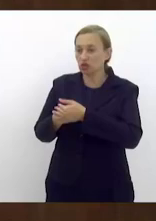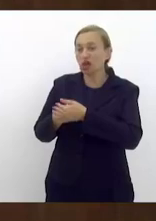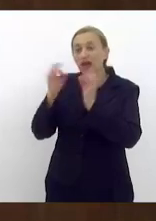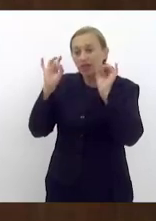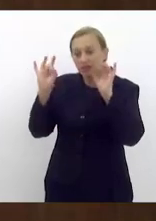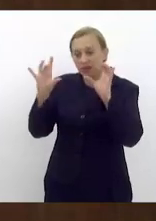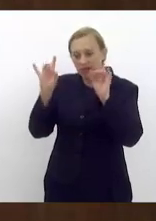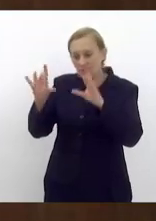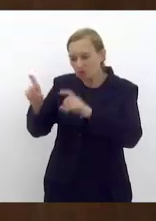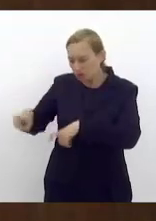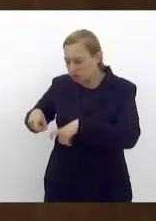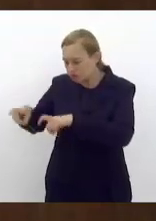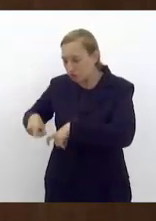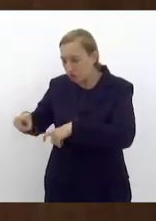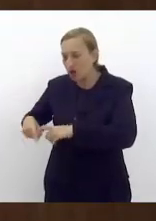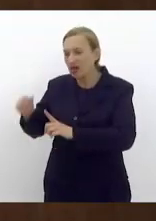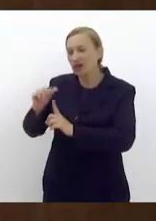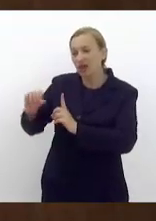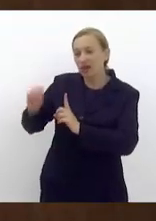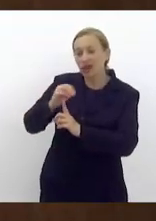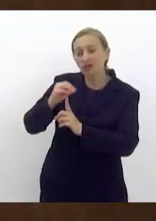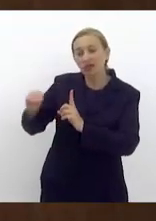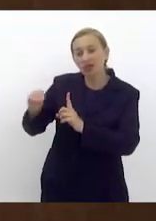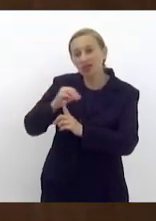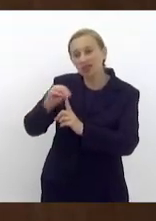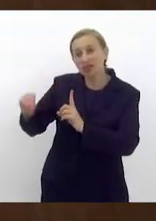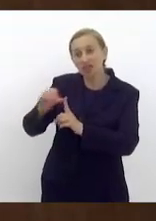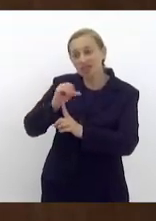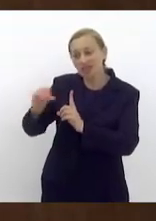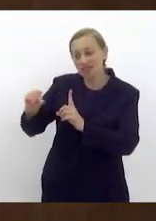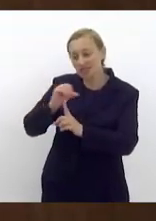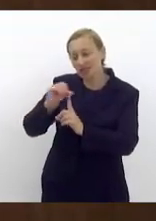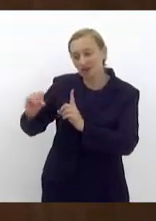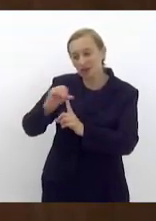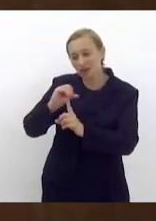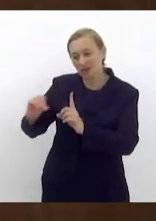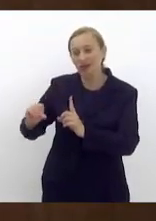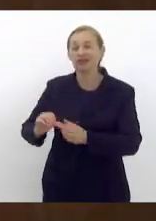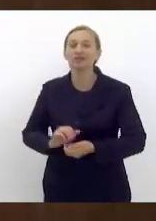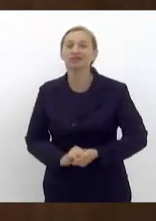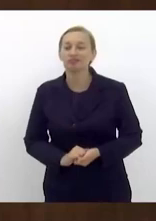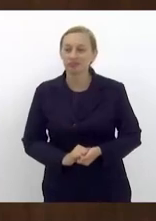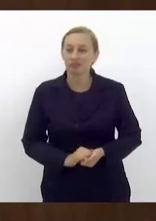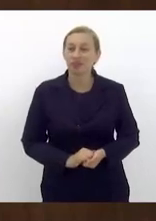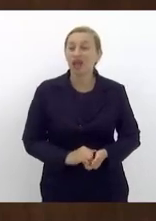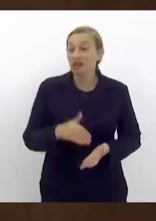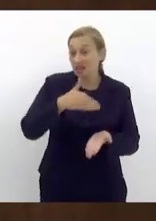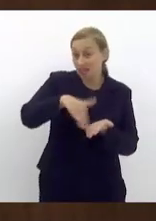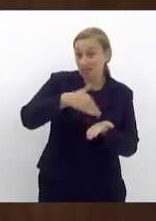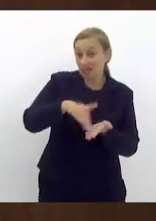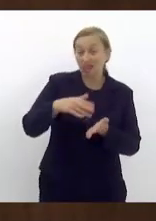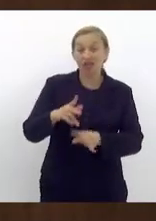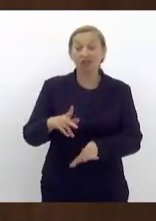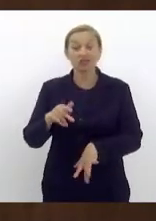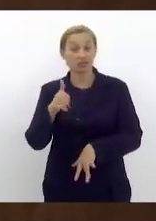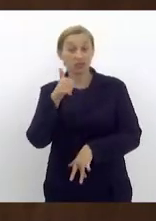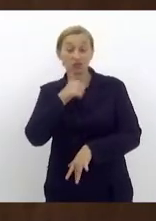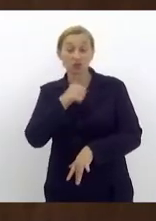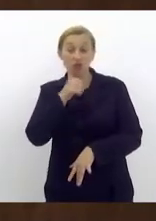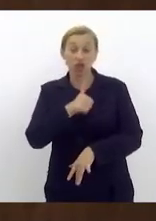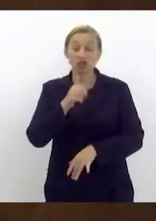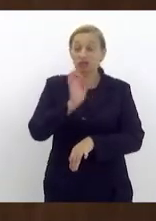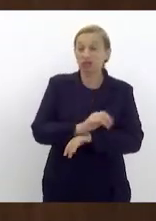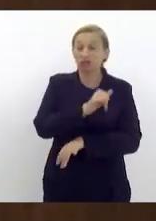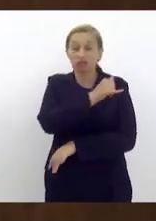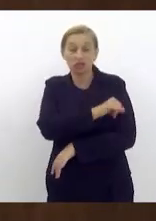rurais. Então, dizer que eu recebi ontem em meu gabinete a secretária de Políticas para as Mulheres do Estado